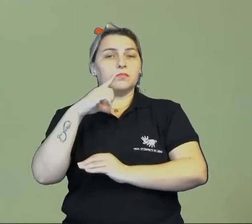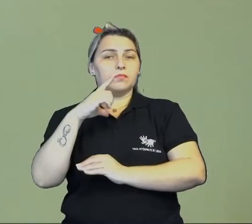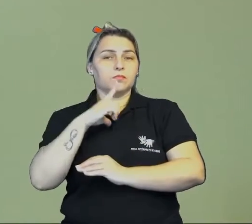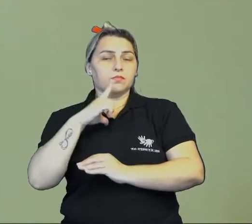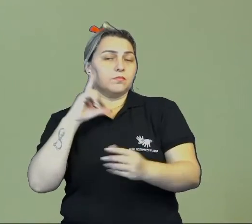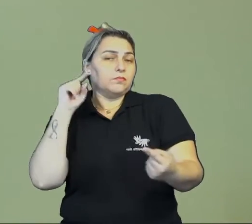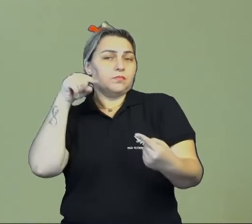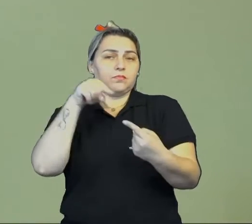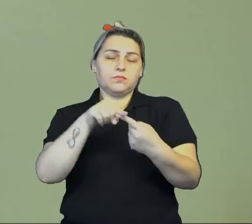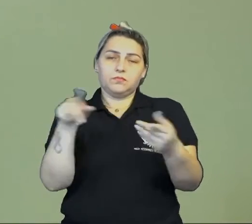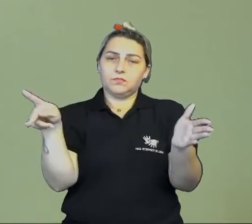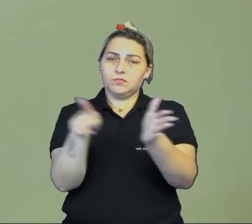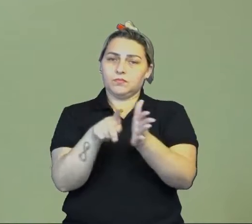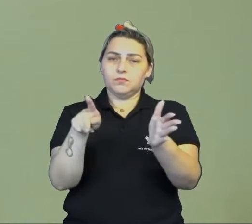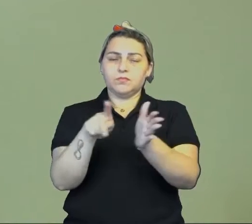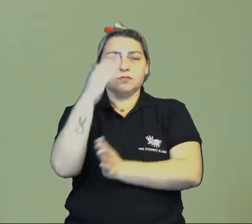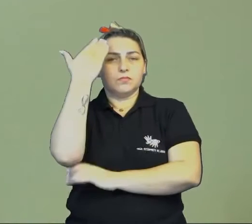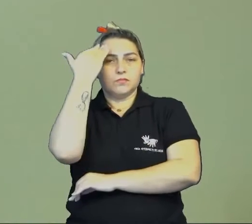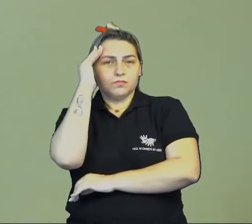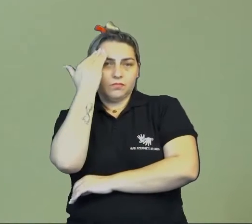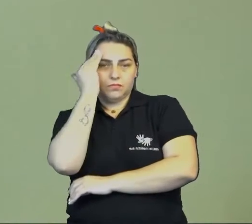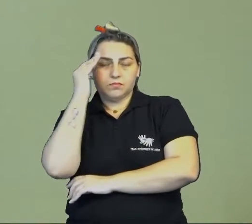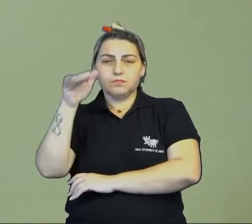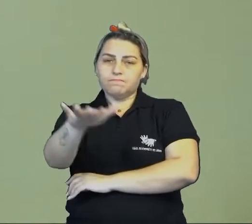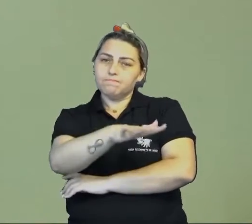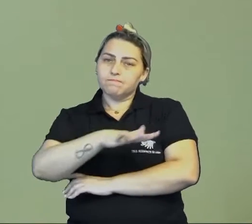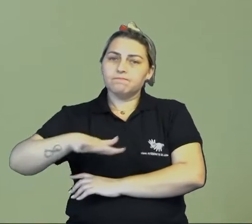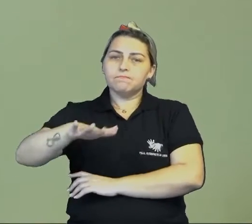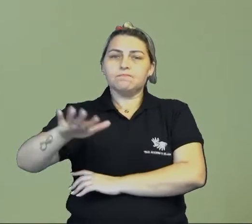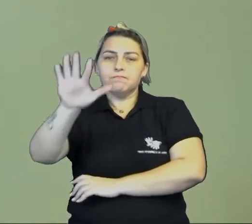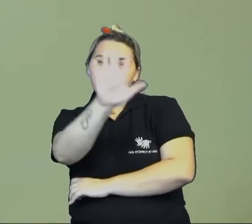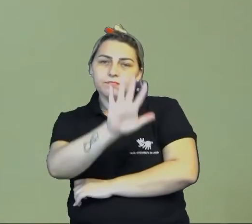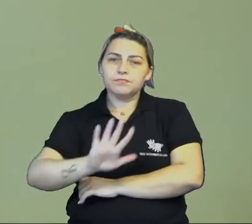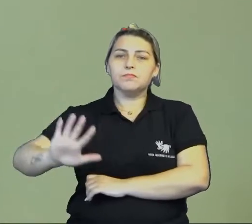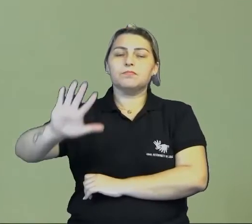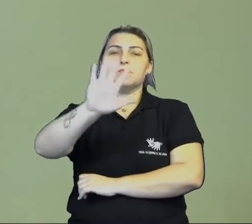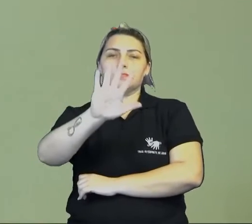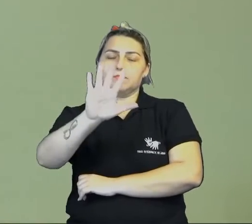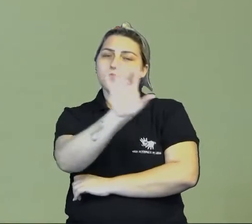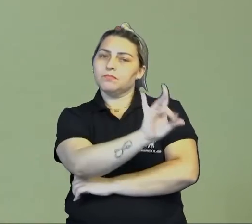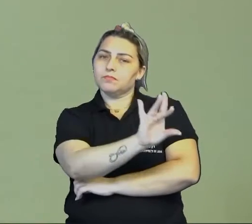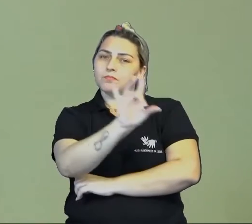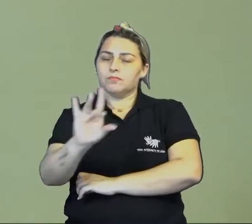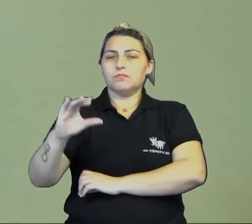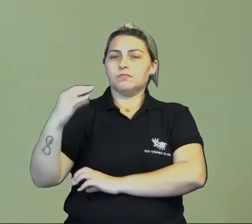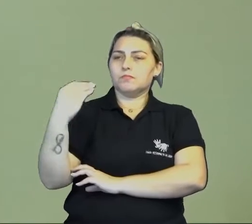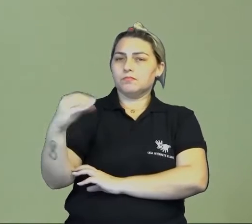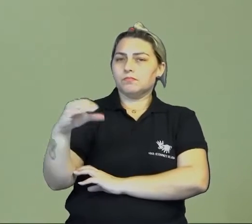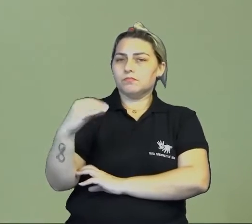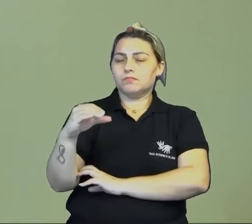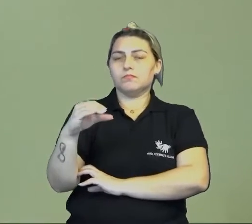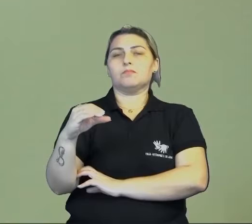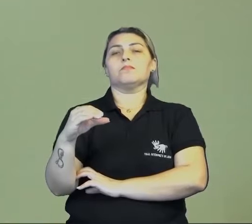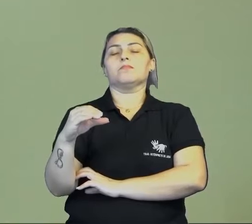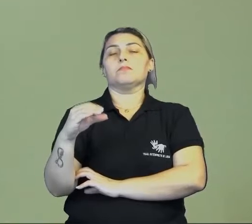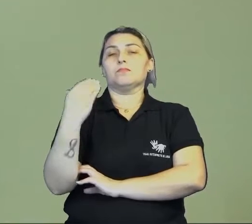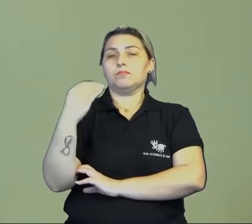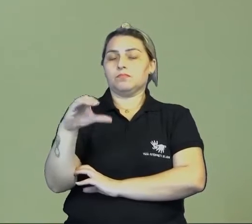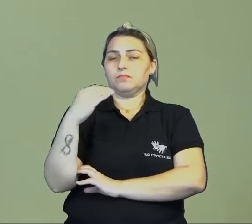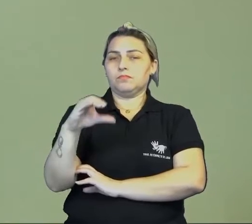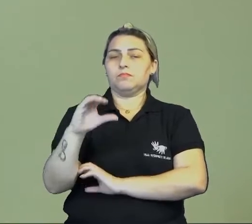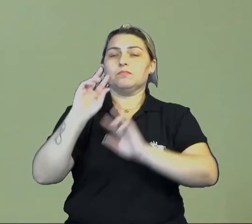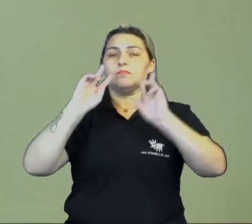de estudo compreender a sociedade. Ou seja, cada ciência, seja uma ciência da